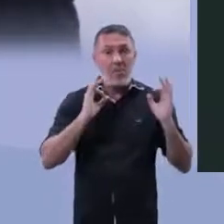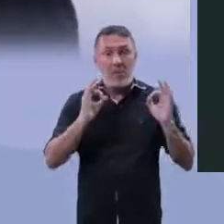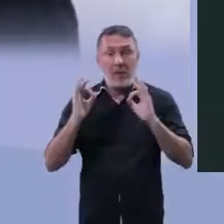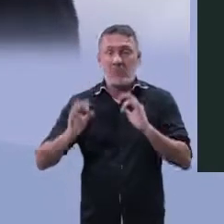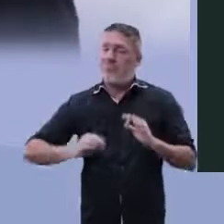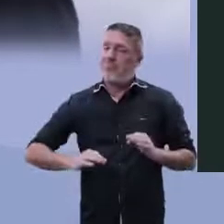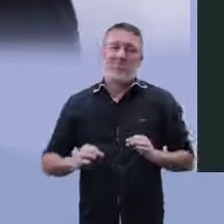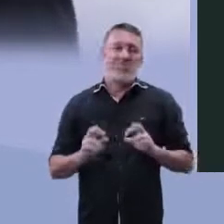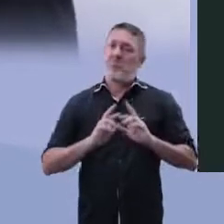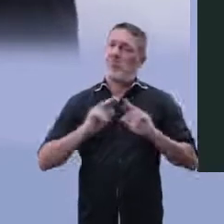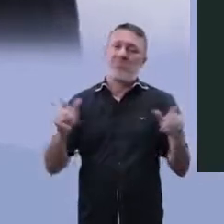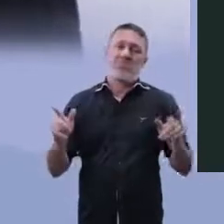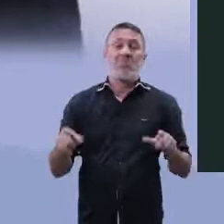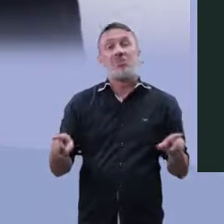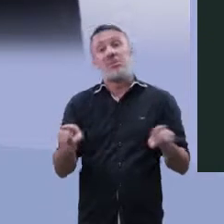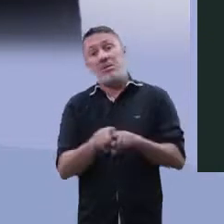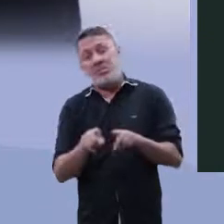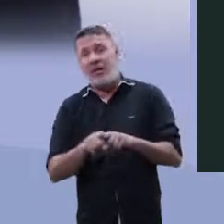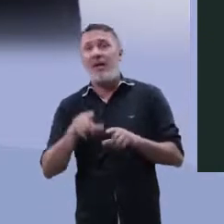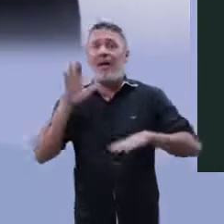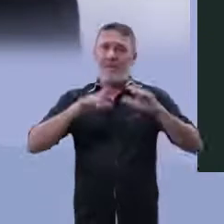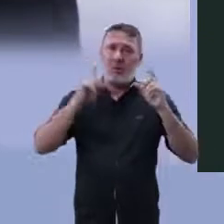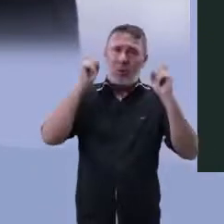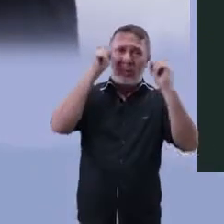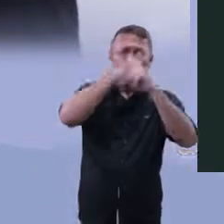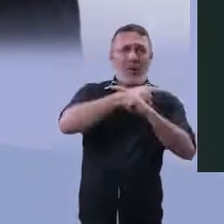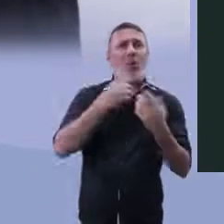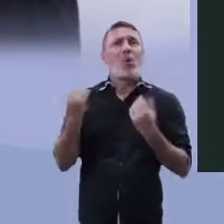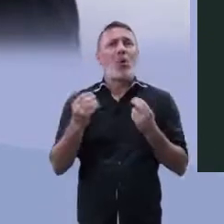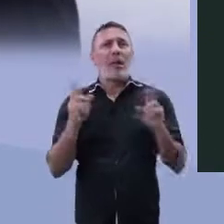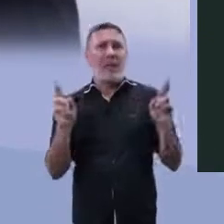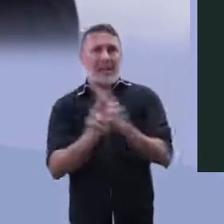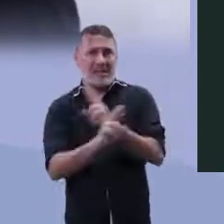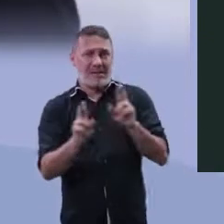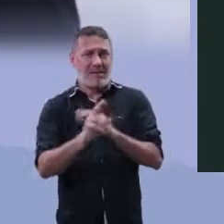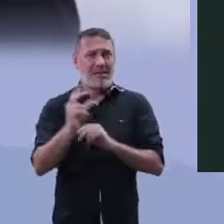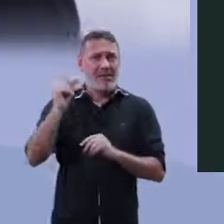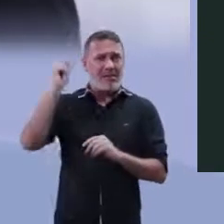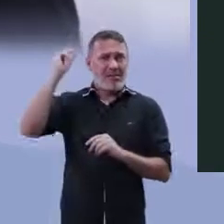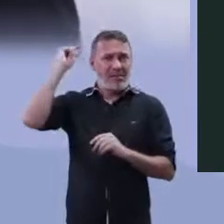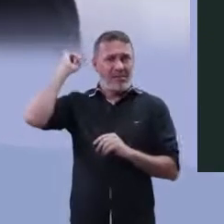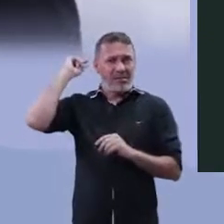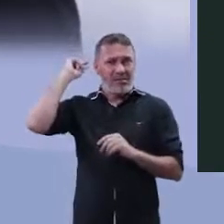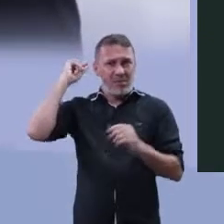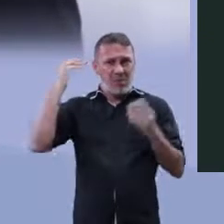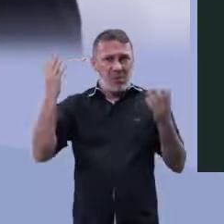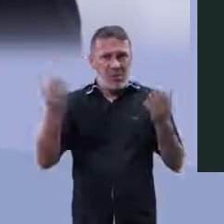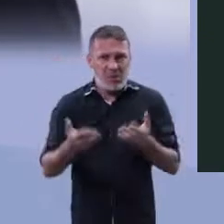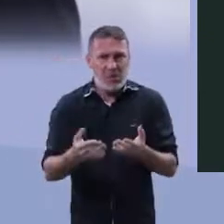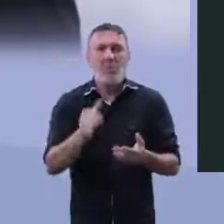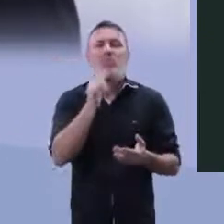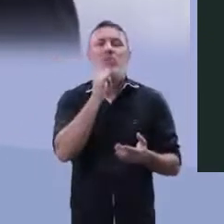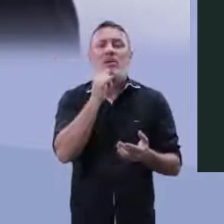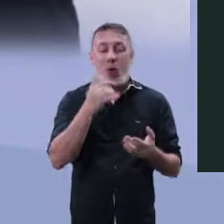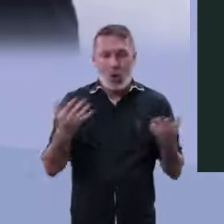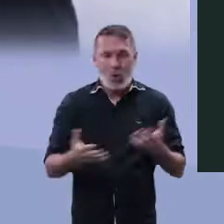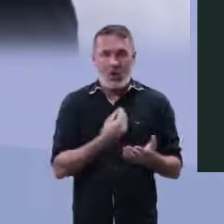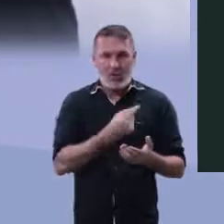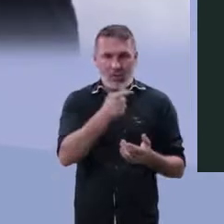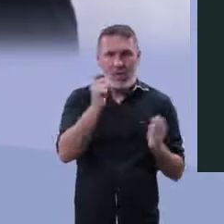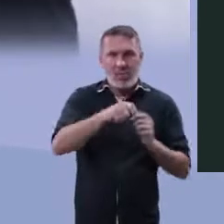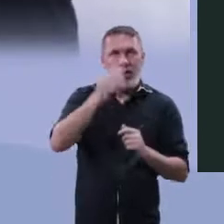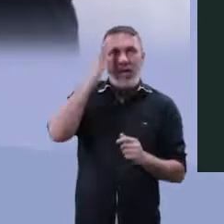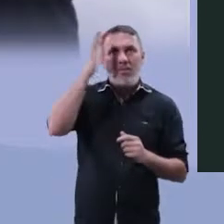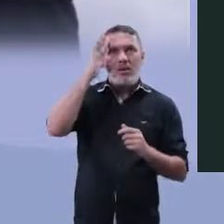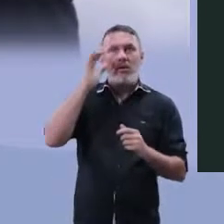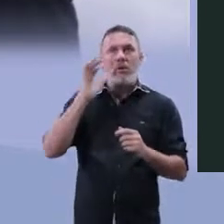realidade do mundo no século XXI, no início do século XXI. Talvez seja até também complicado você prever como é que serão